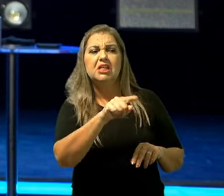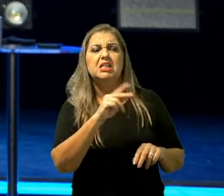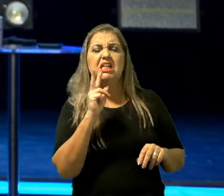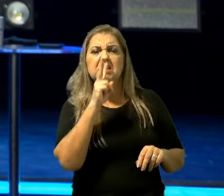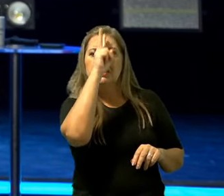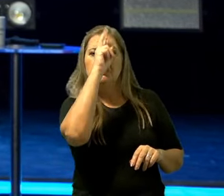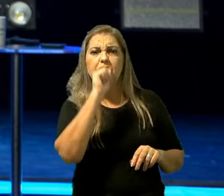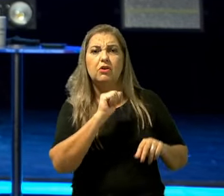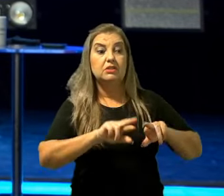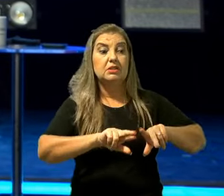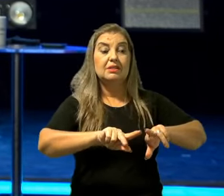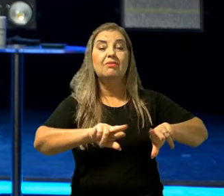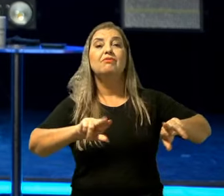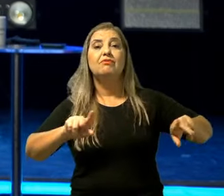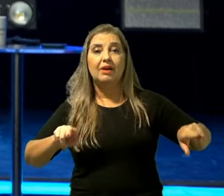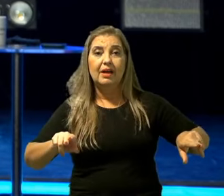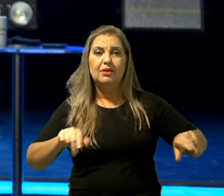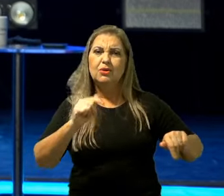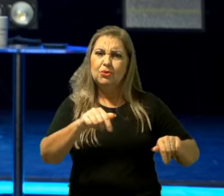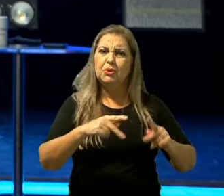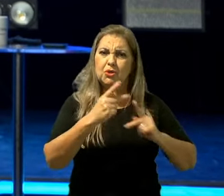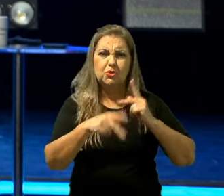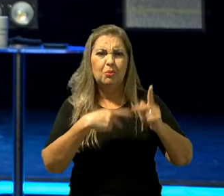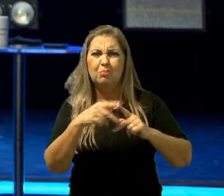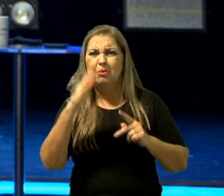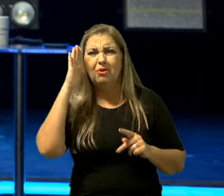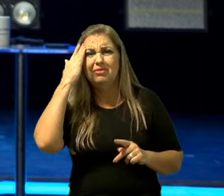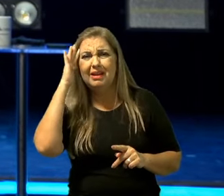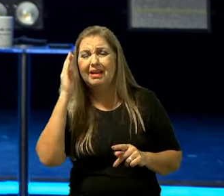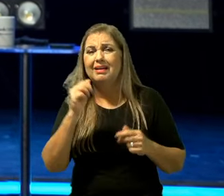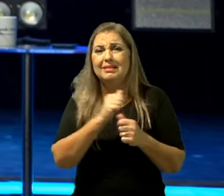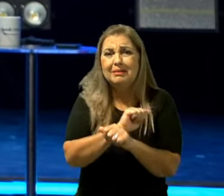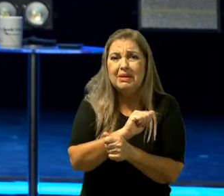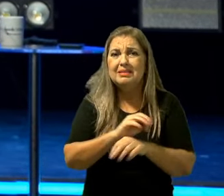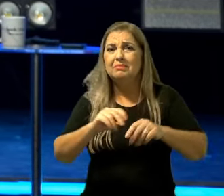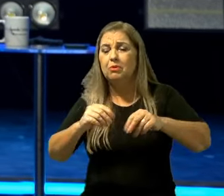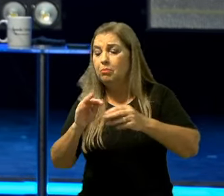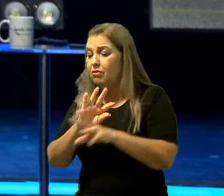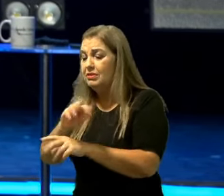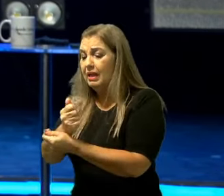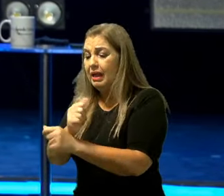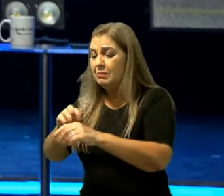são numerosos. Enquanto isso, o povo não sabe de nada. Está fazendo o quê? Está amassando barro.